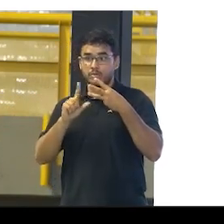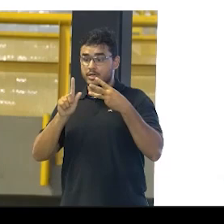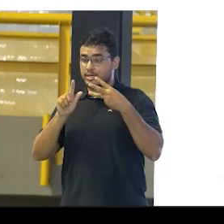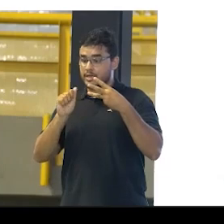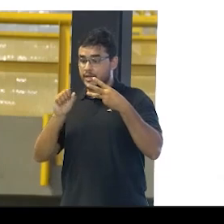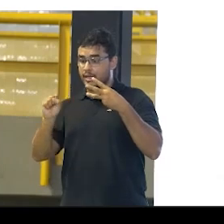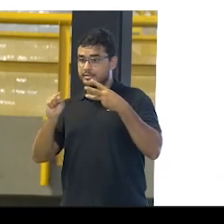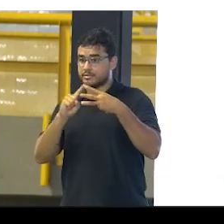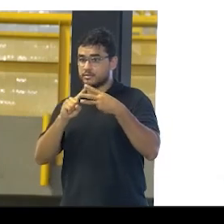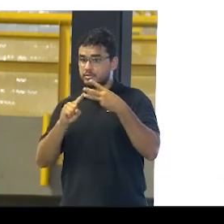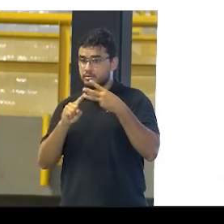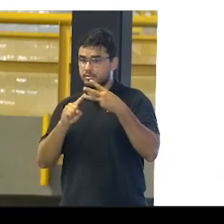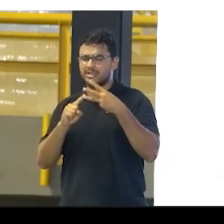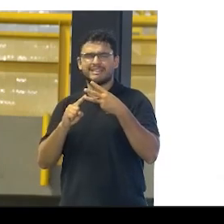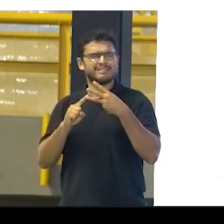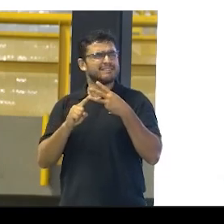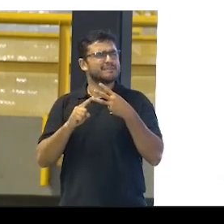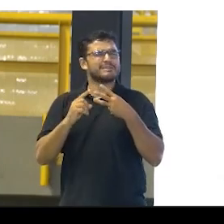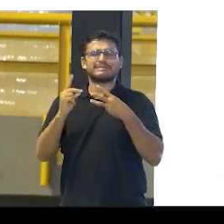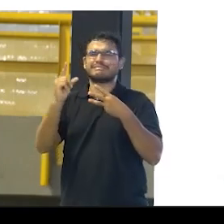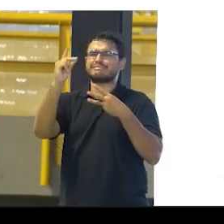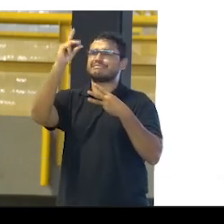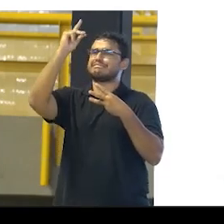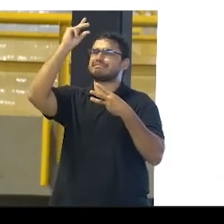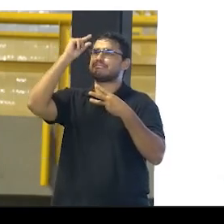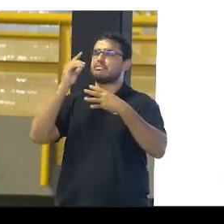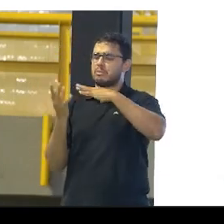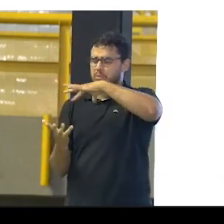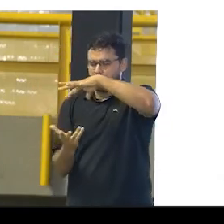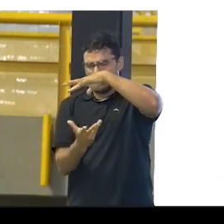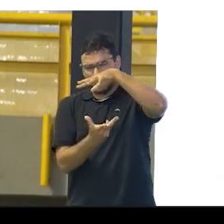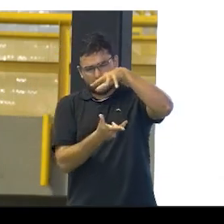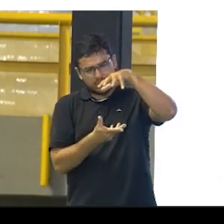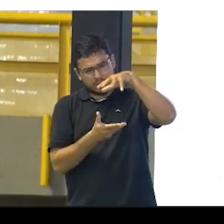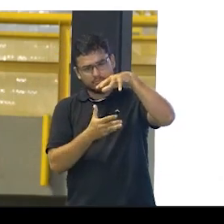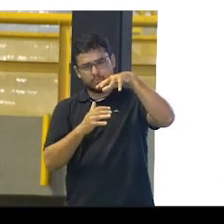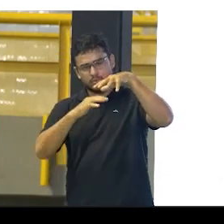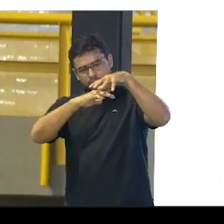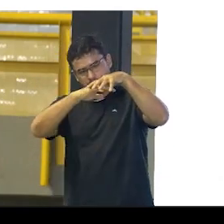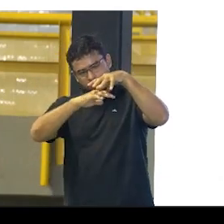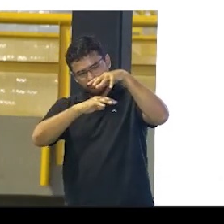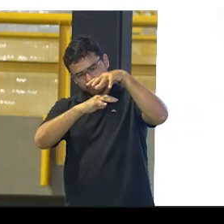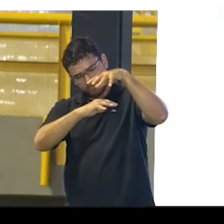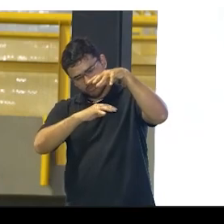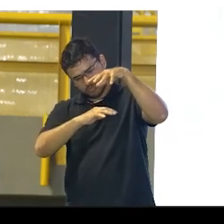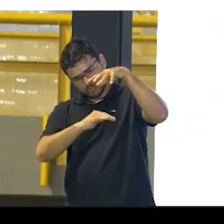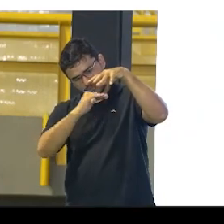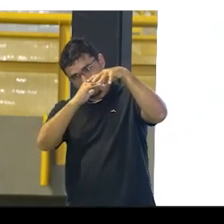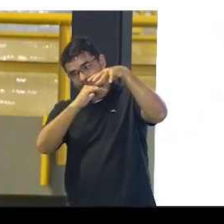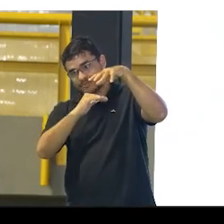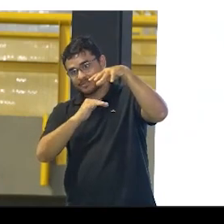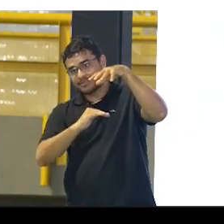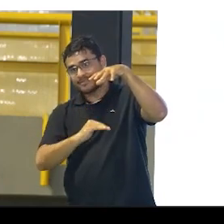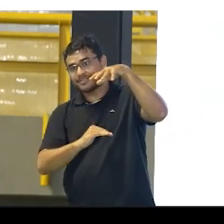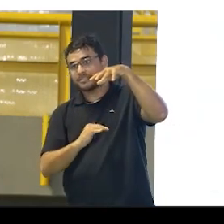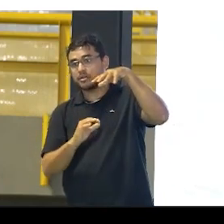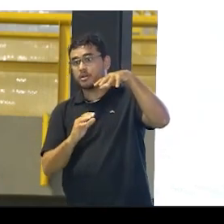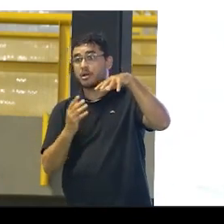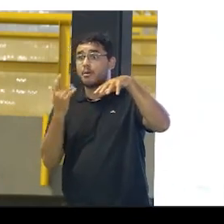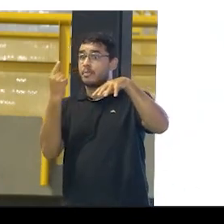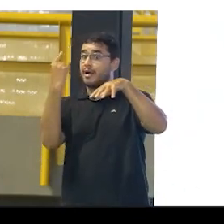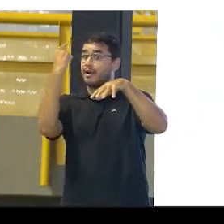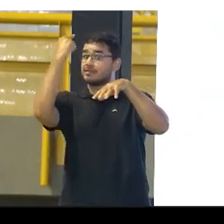professor, aquele assunto chato de estrutura geológica. Sim, tem que saber isso aí. Lembra que nós temos 3 tipos de